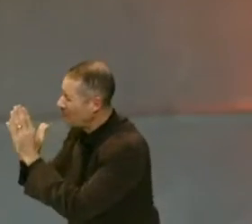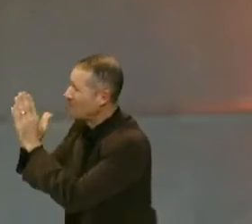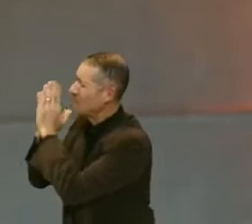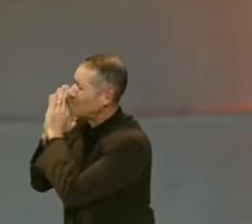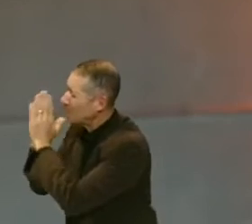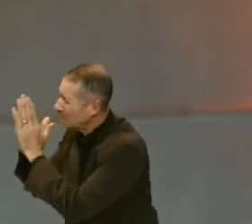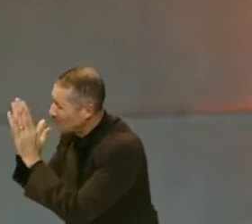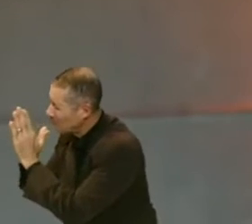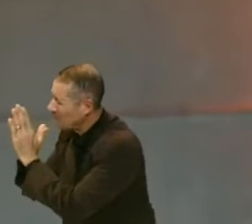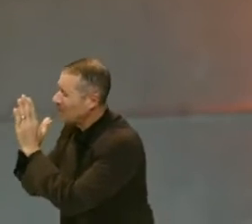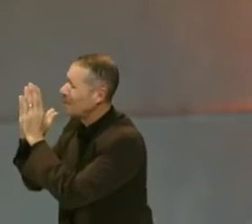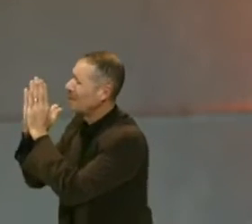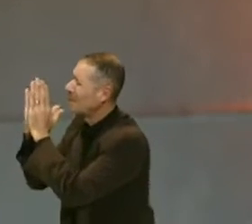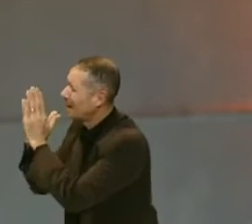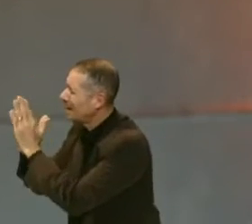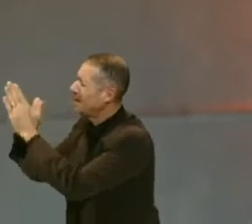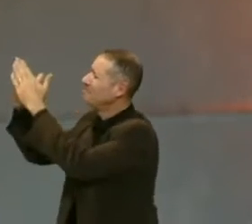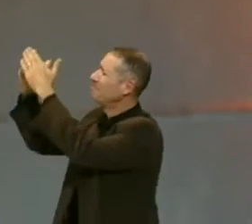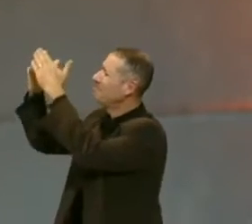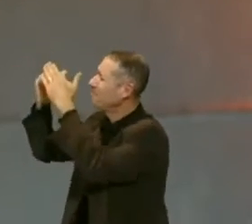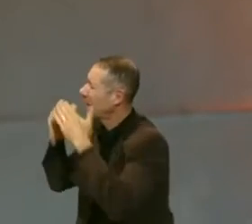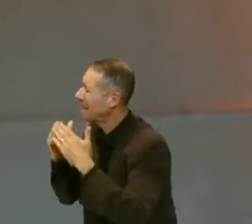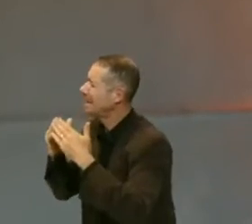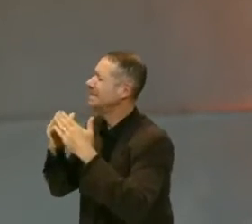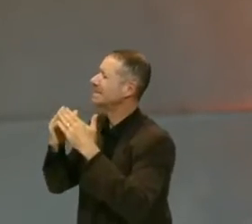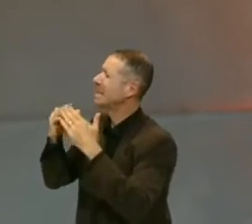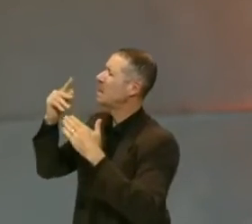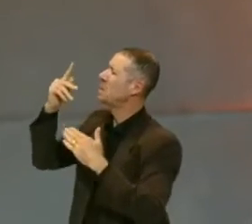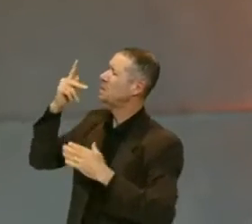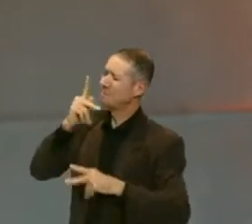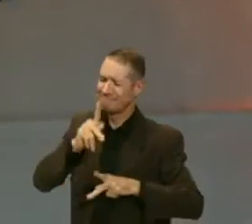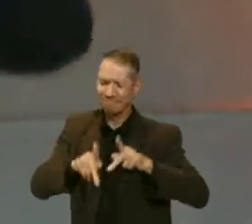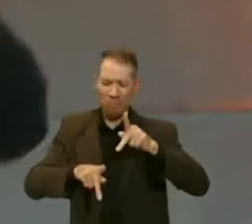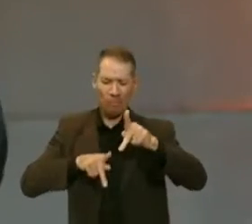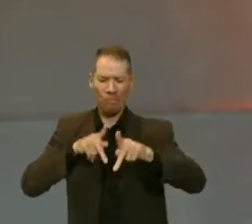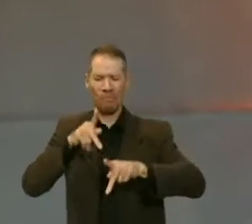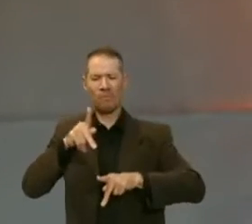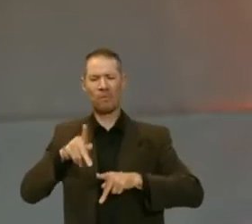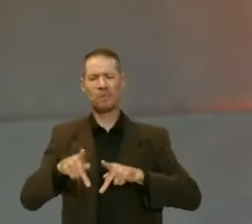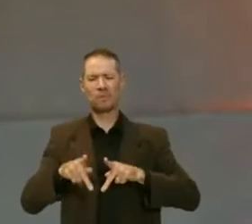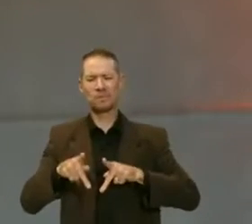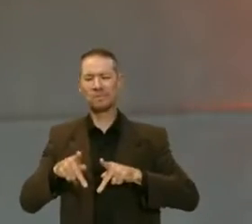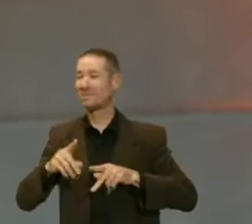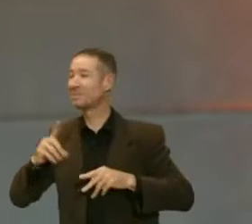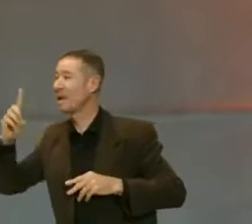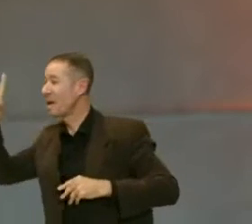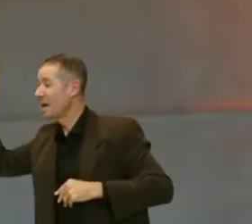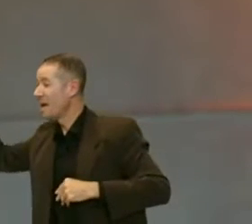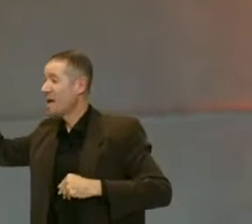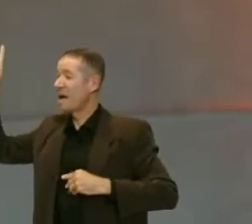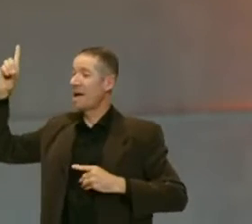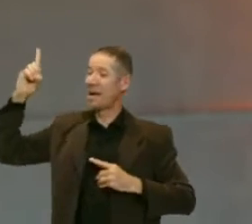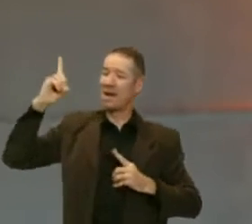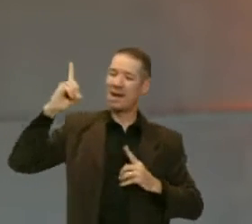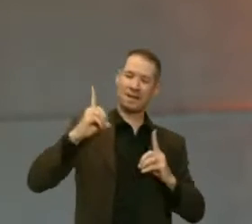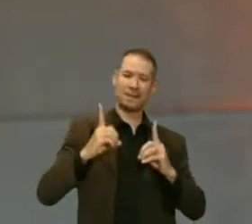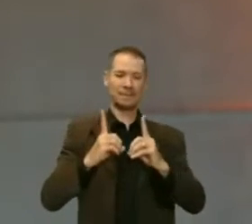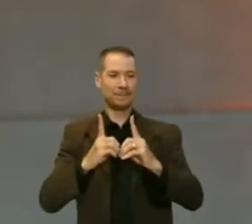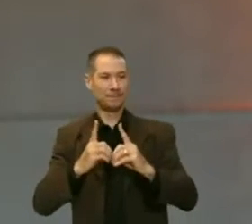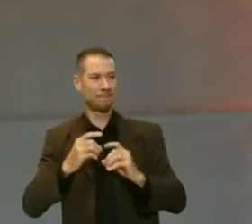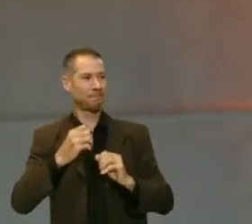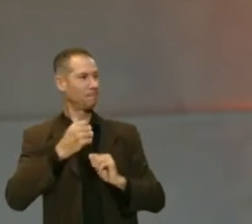ore, peça por socorro. Ele vai te visitar.